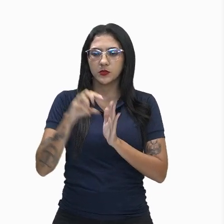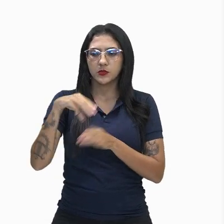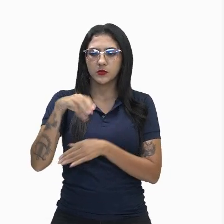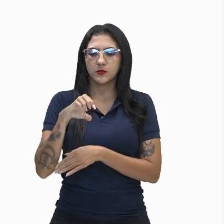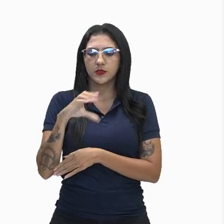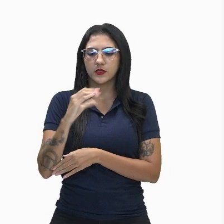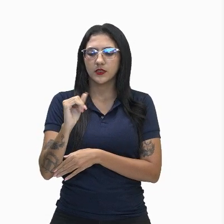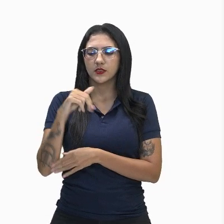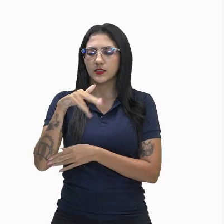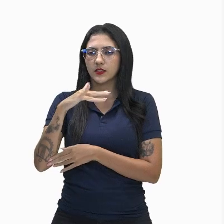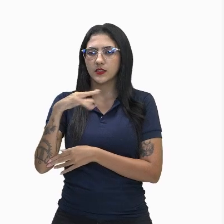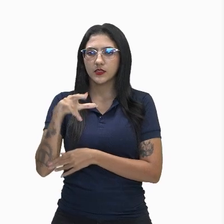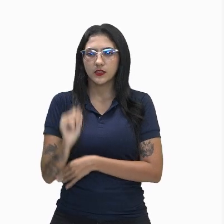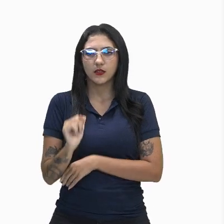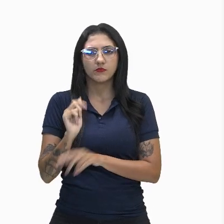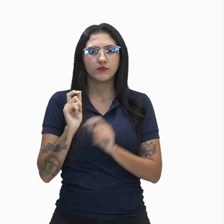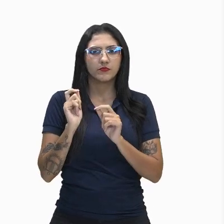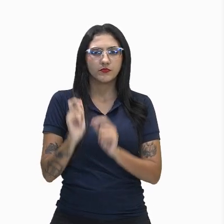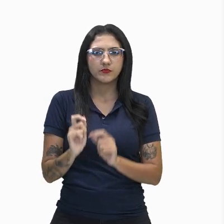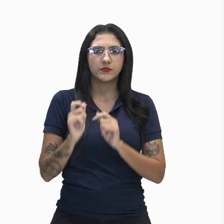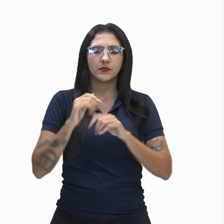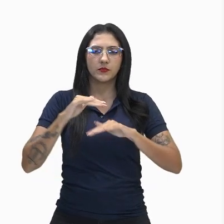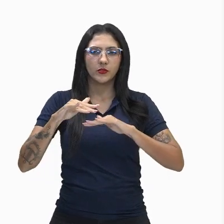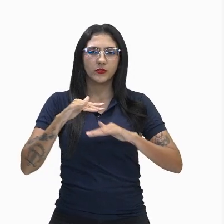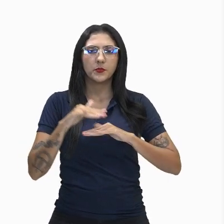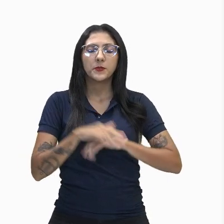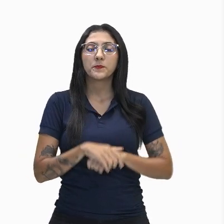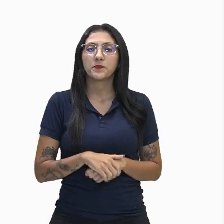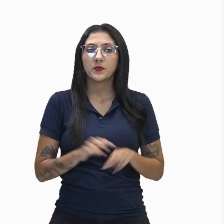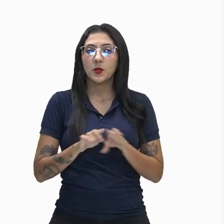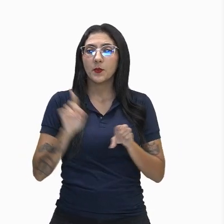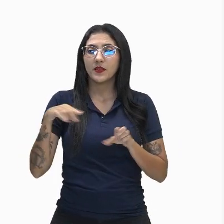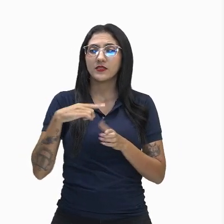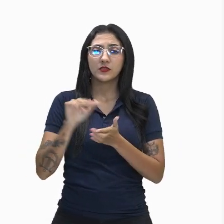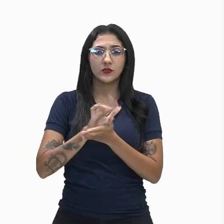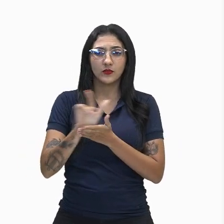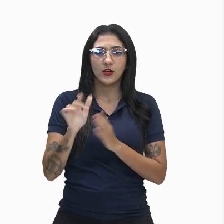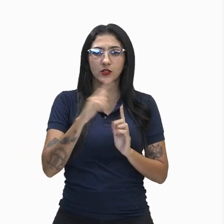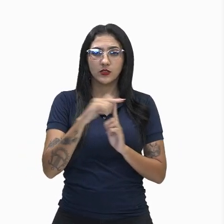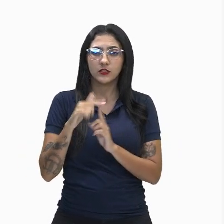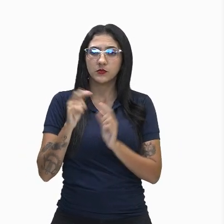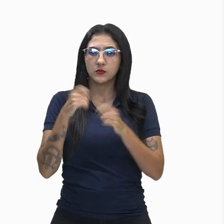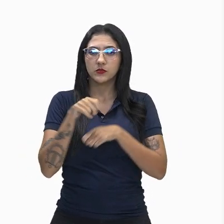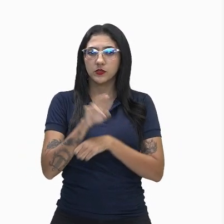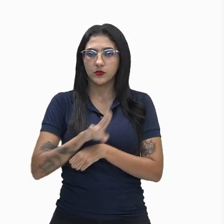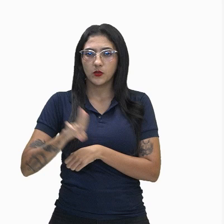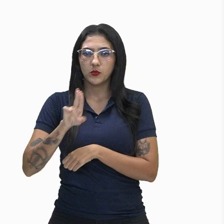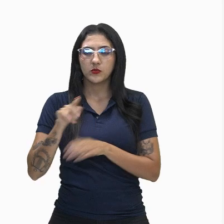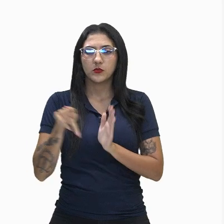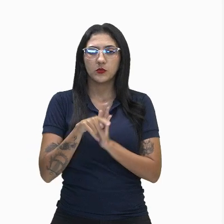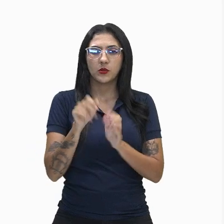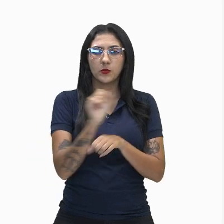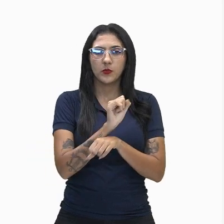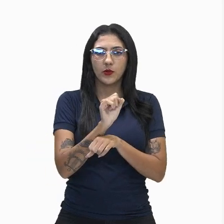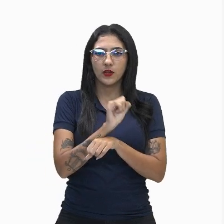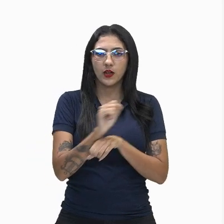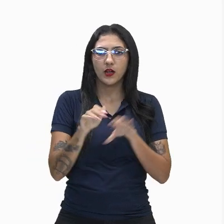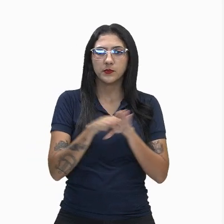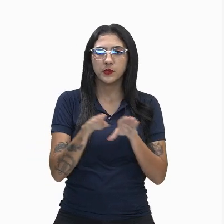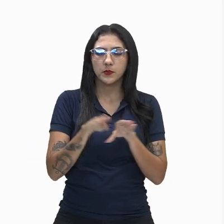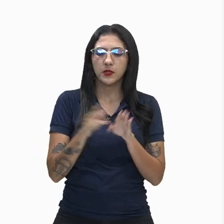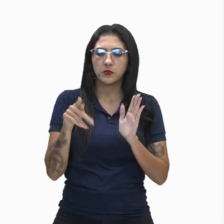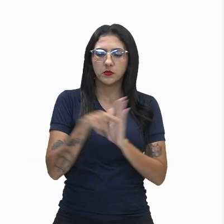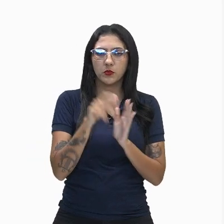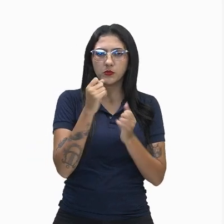seja, em movimento. Ele está presente numa vasta gama de aplicações, desde os automóveis e máquinas